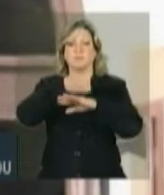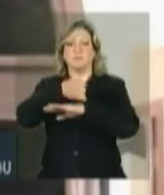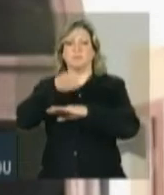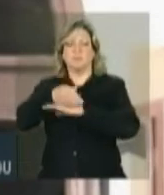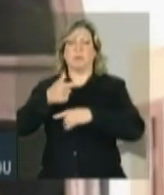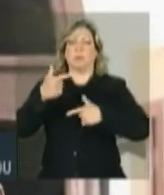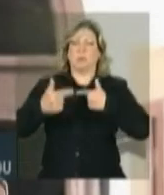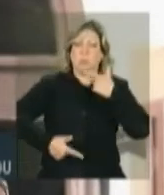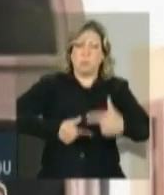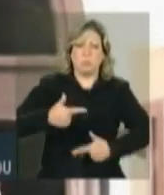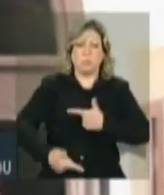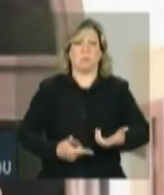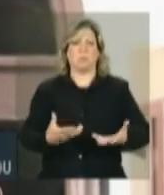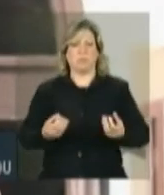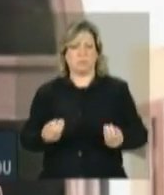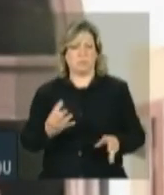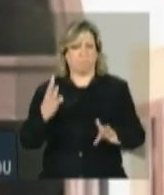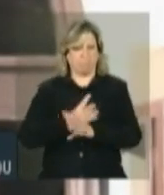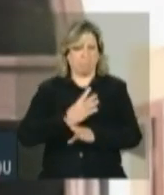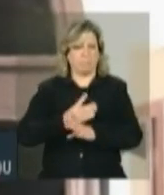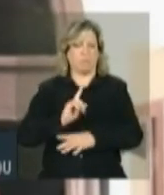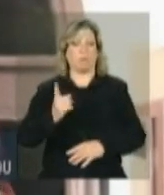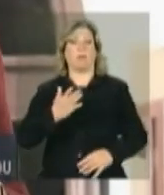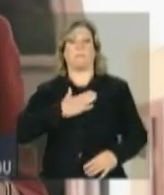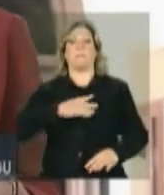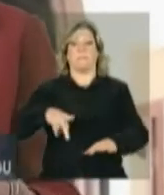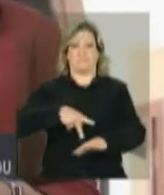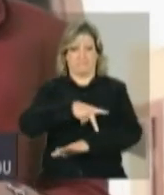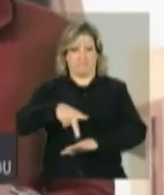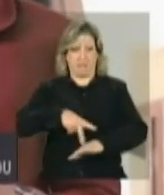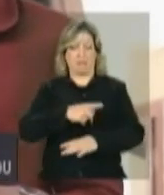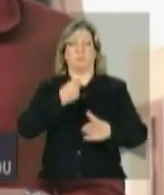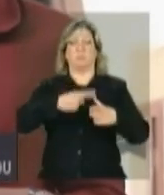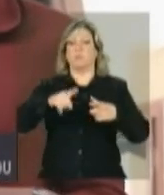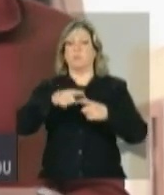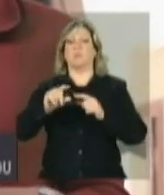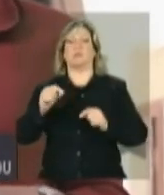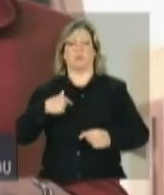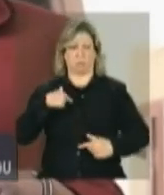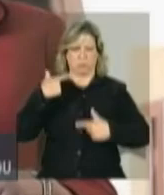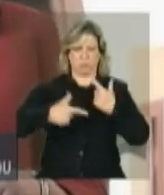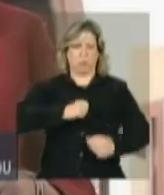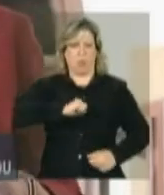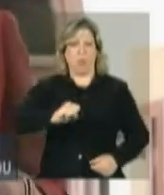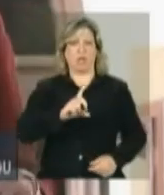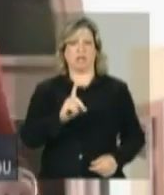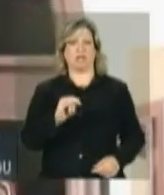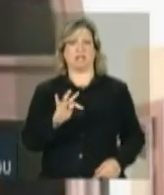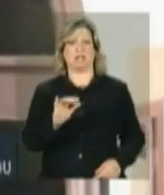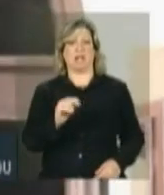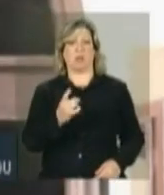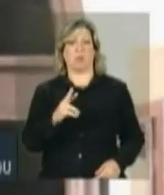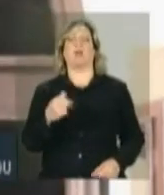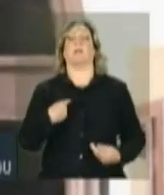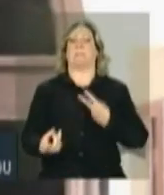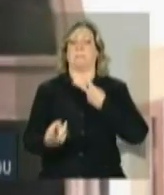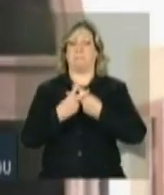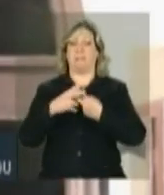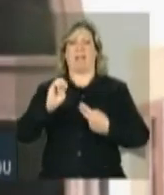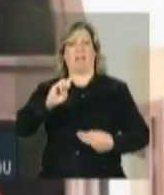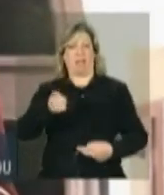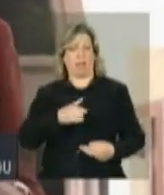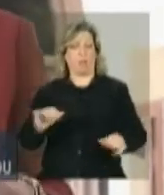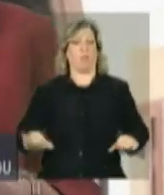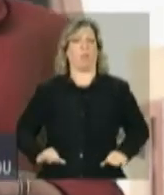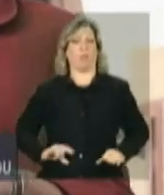participei das lutas de resistência do meu país, combati a ditadura, fui presa